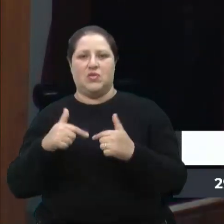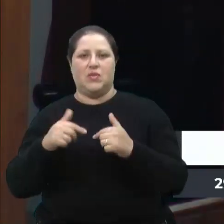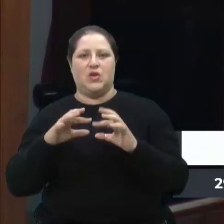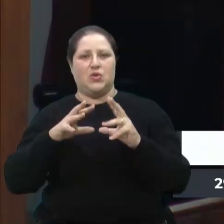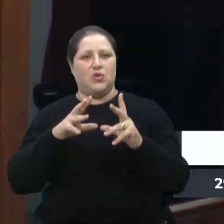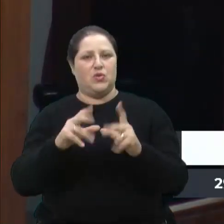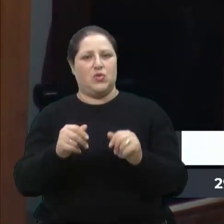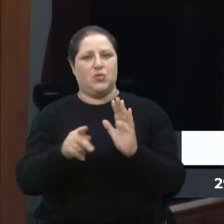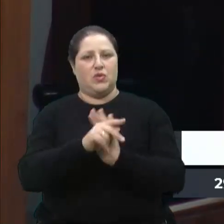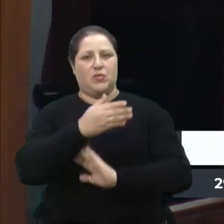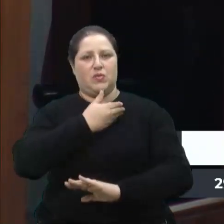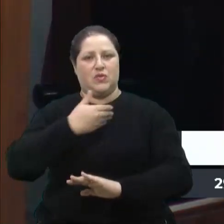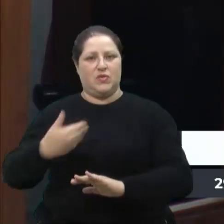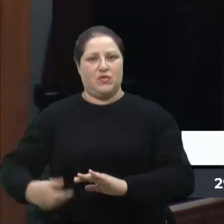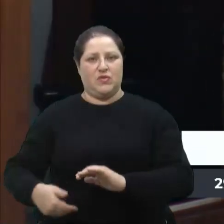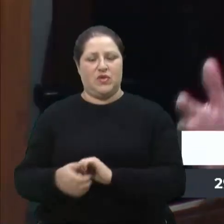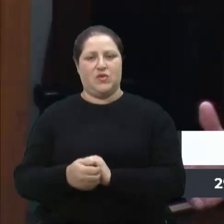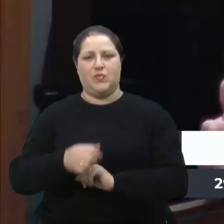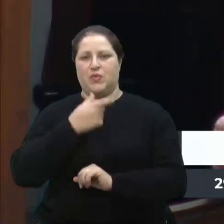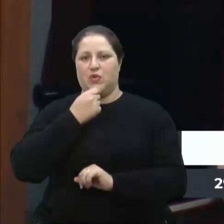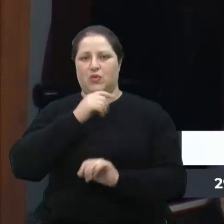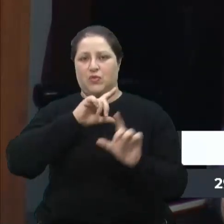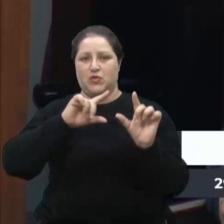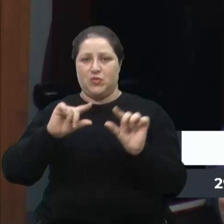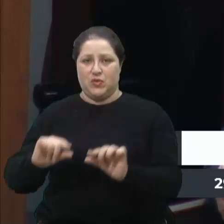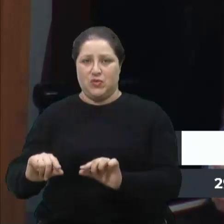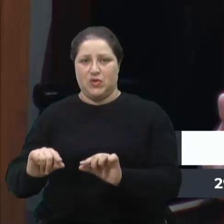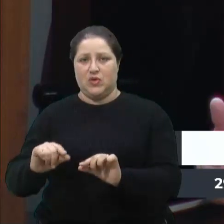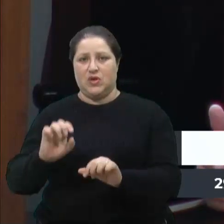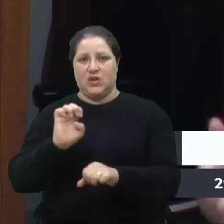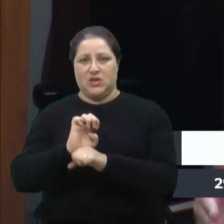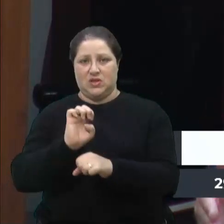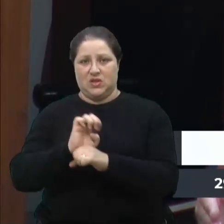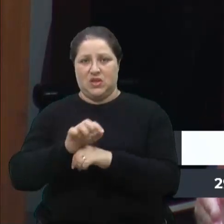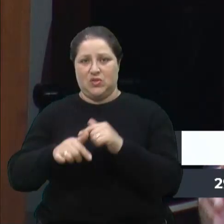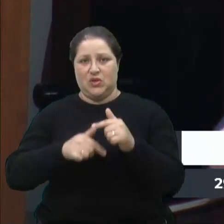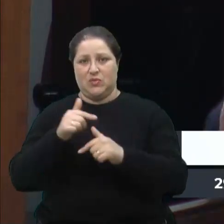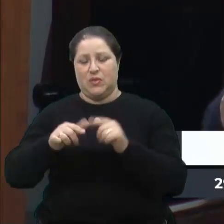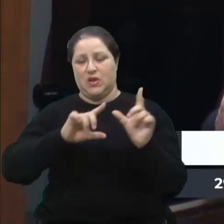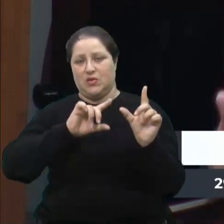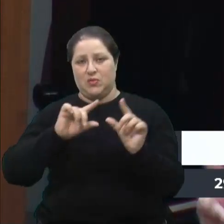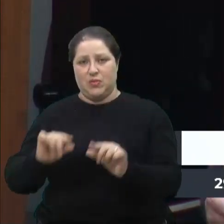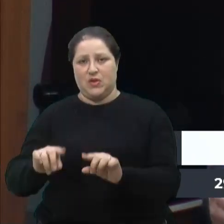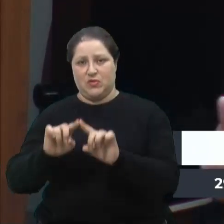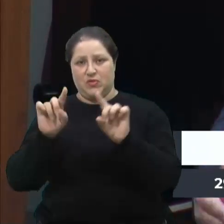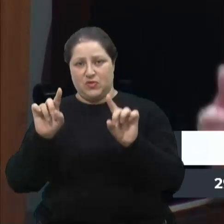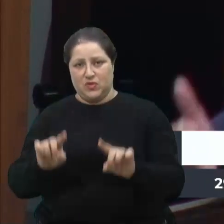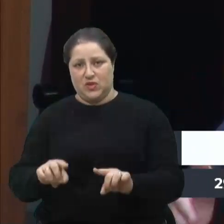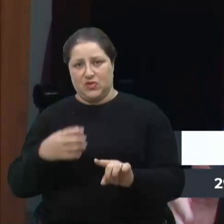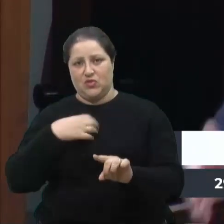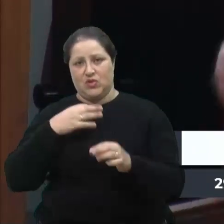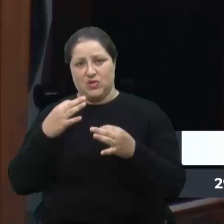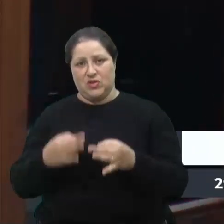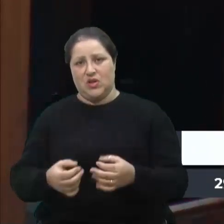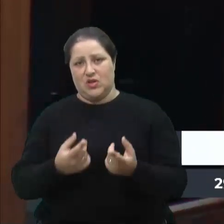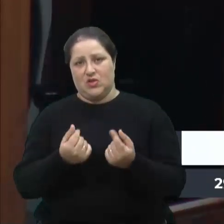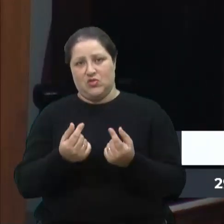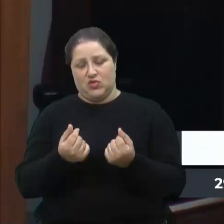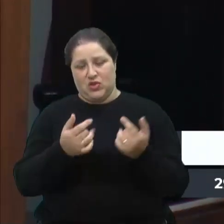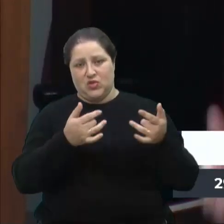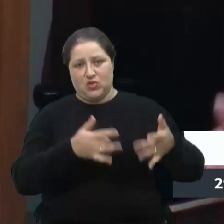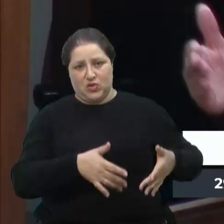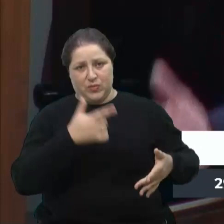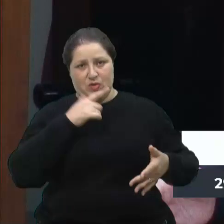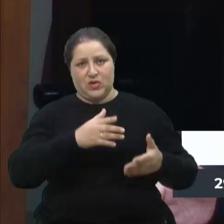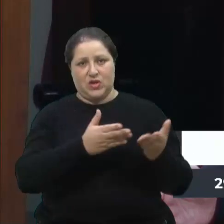tudo é público, né? Então o Zema conseguiu reduzir, o Estado está trabalhando mais enxuto, de forma adequada e sobrando dinheiro para atender